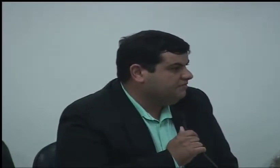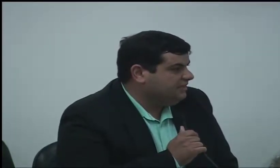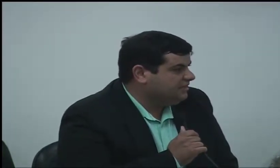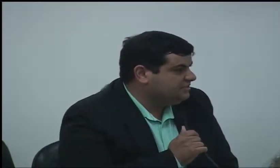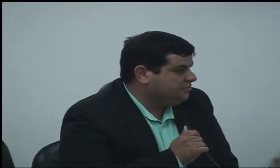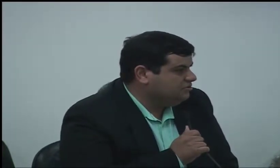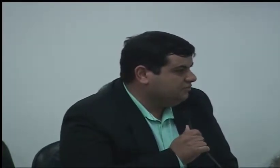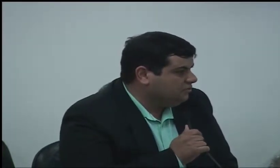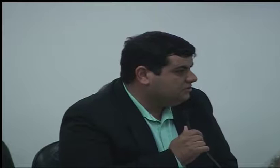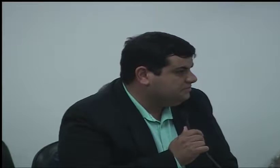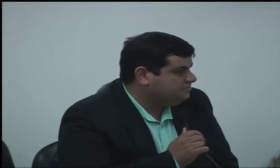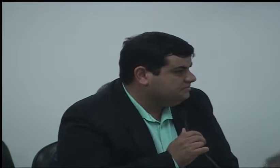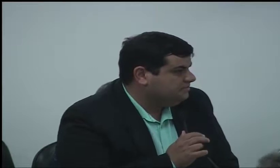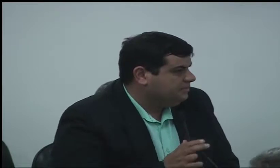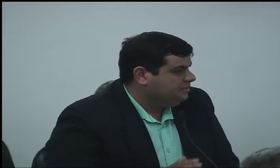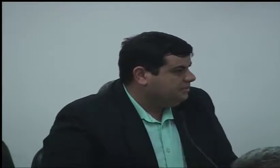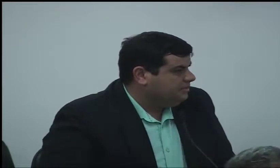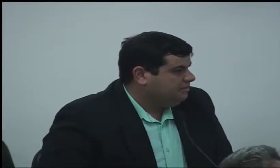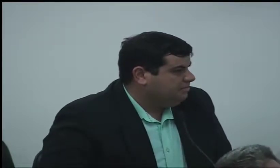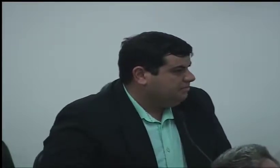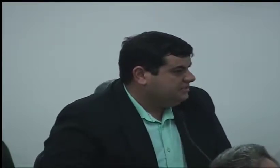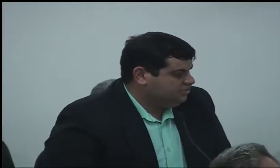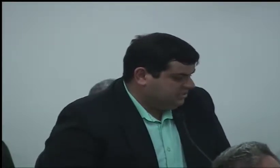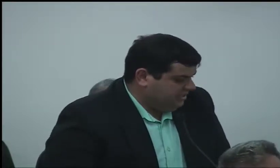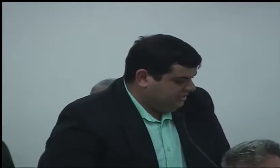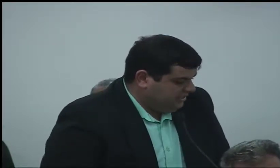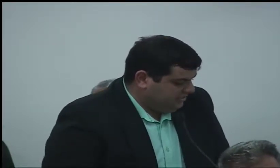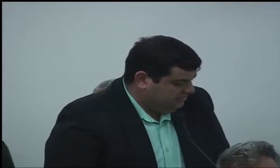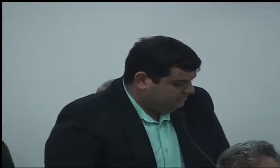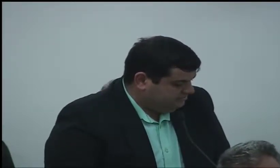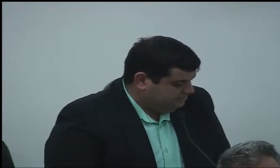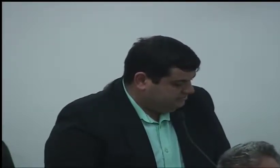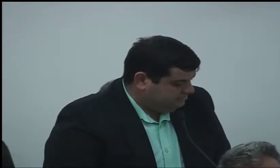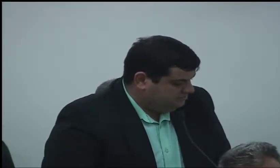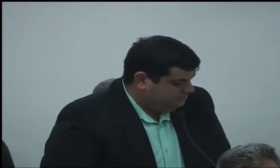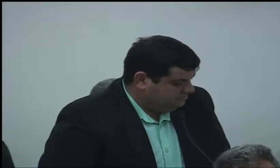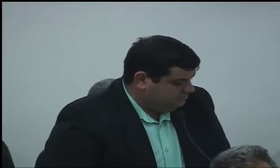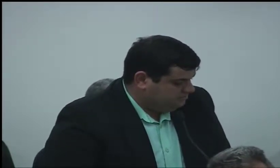que não vai trazê-lo de volta, mas eu sei que ele